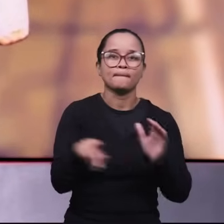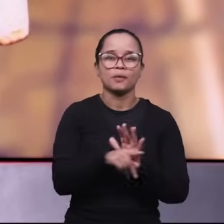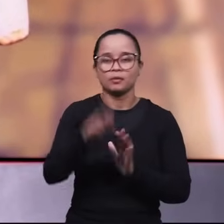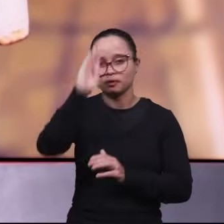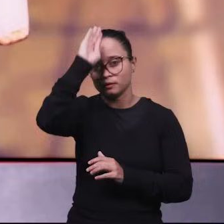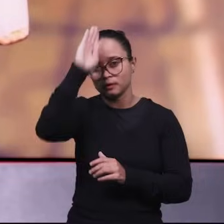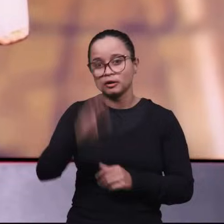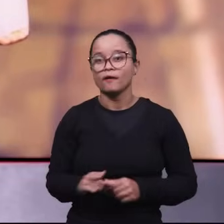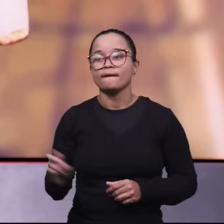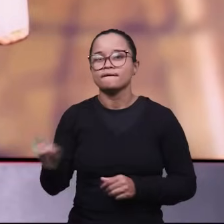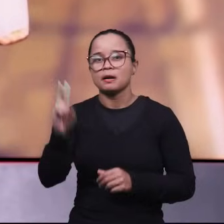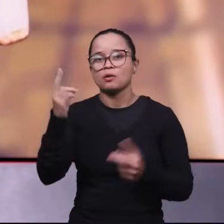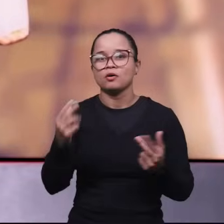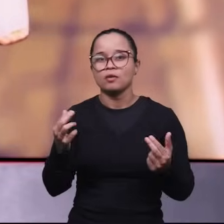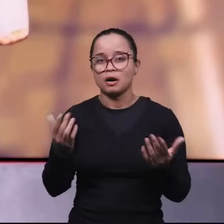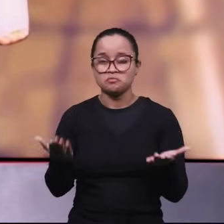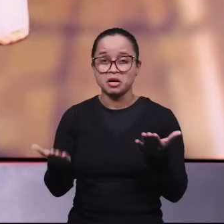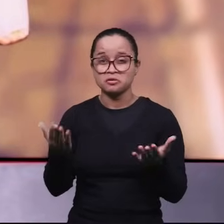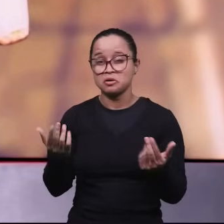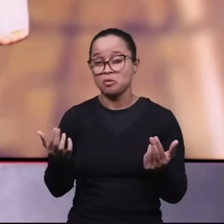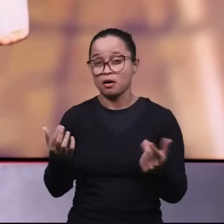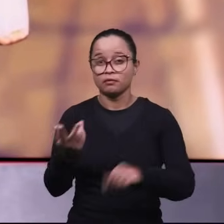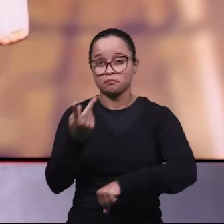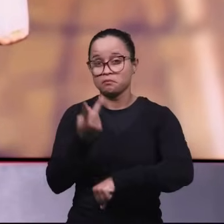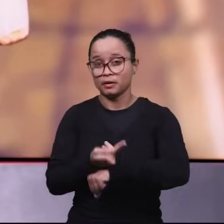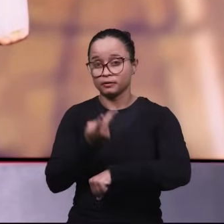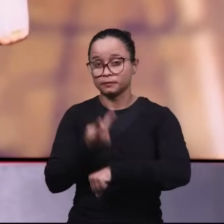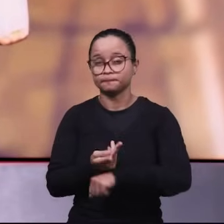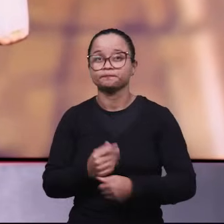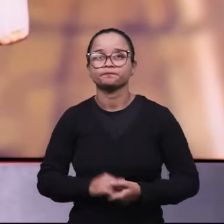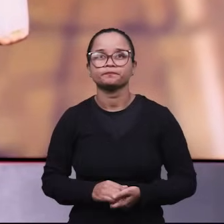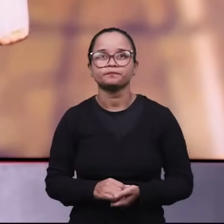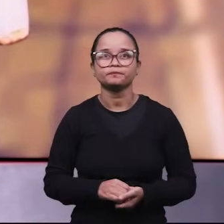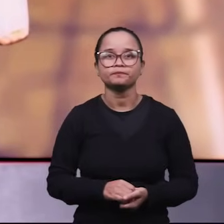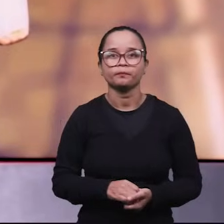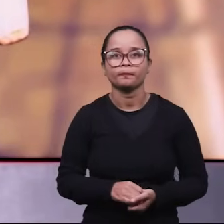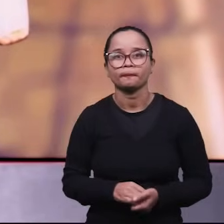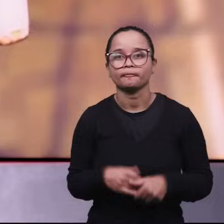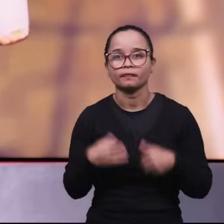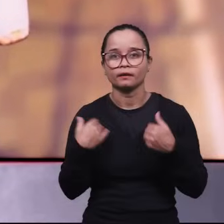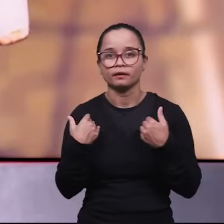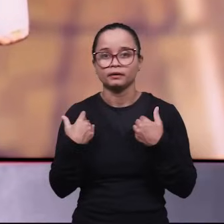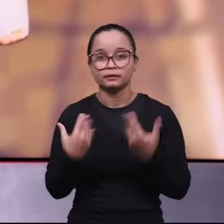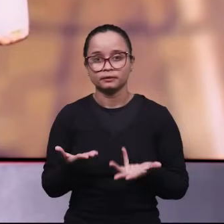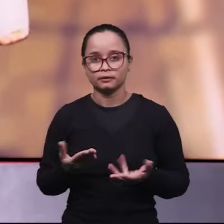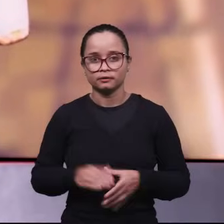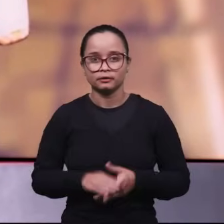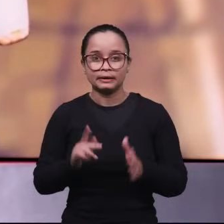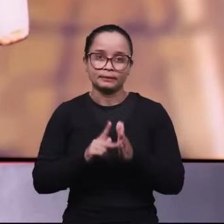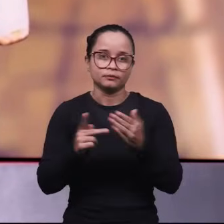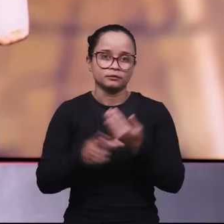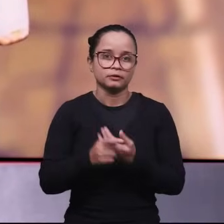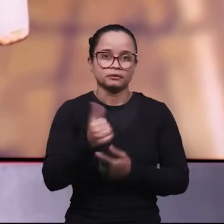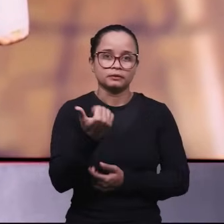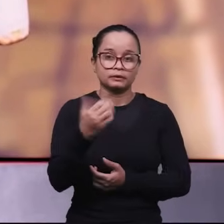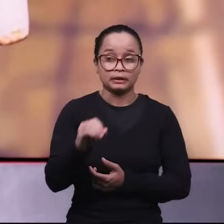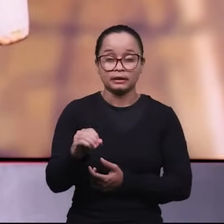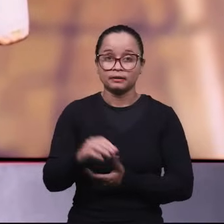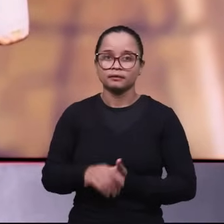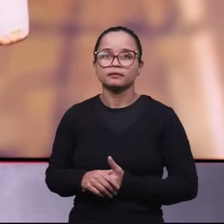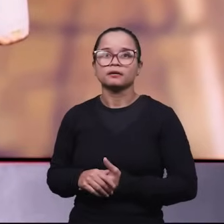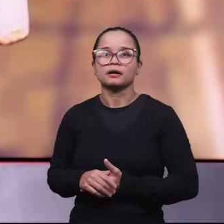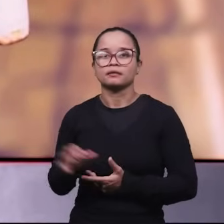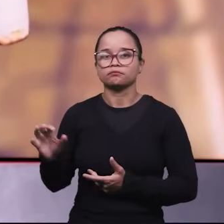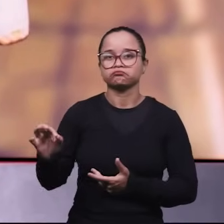mesmo peso em prata. Então, na parábola das 10 dracmas, isso está em Lucas